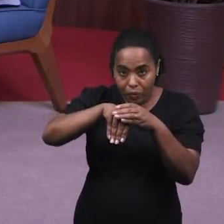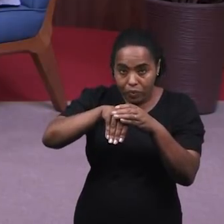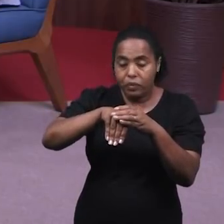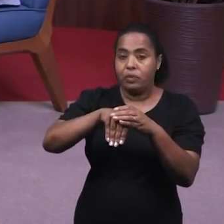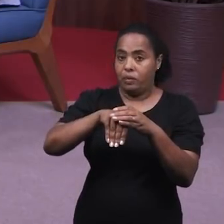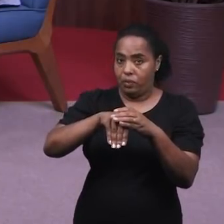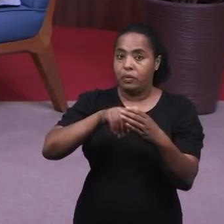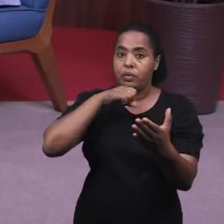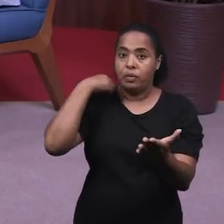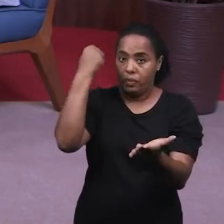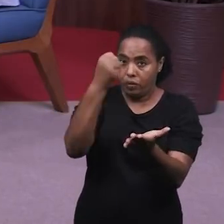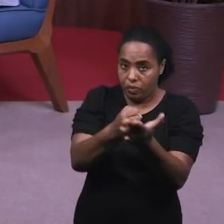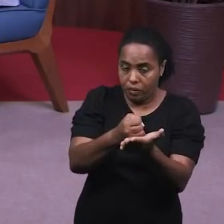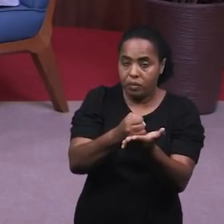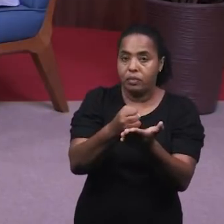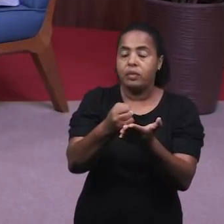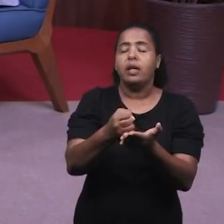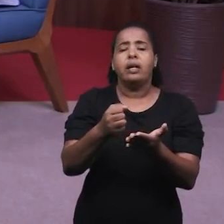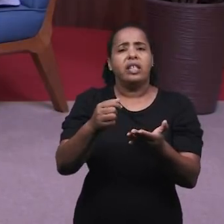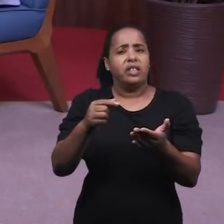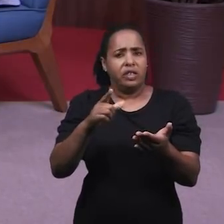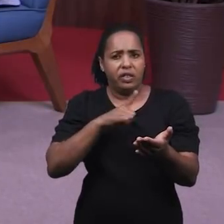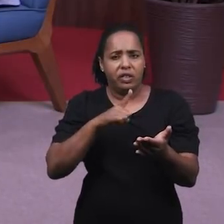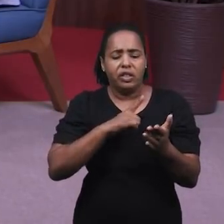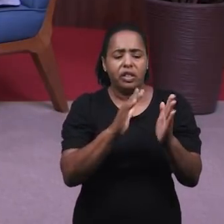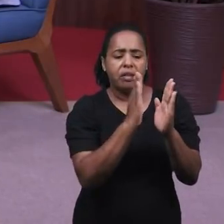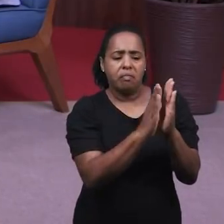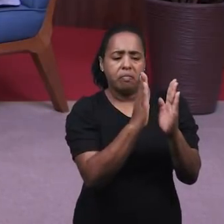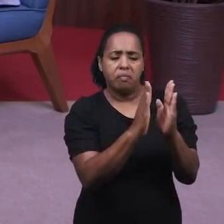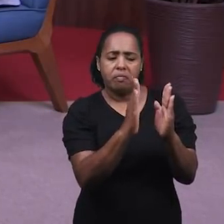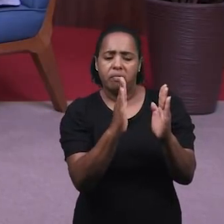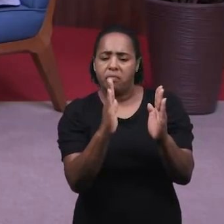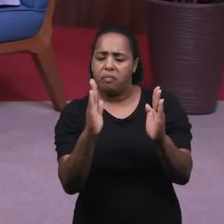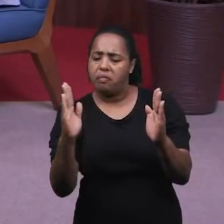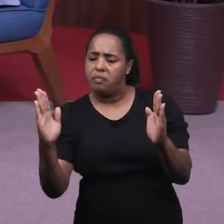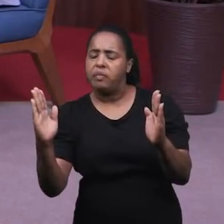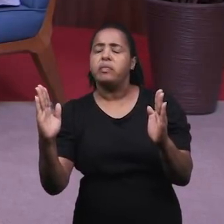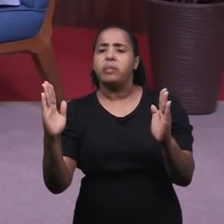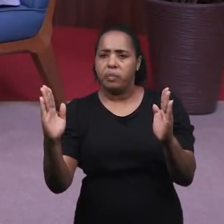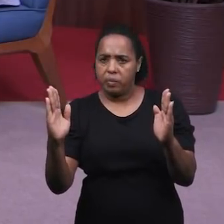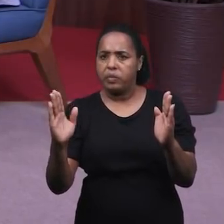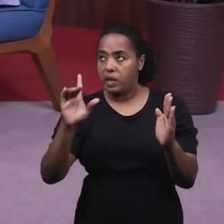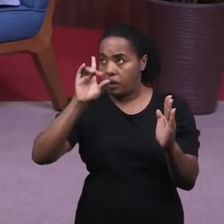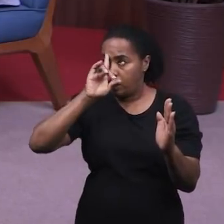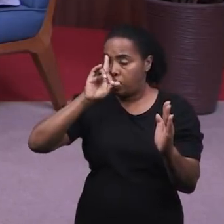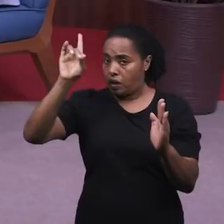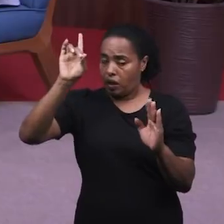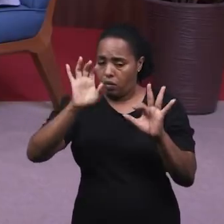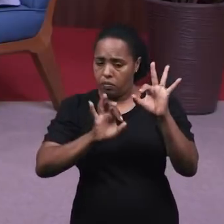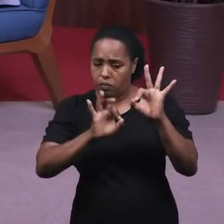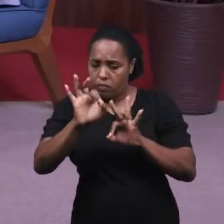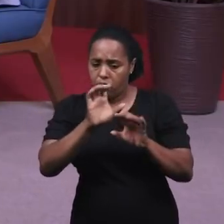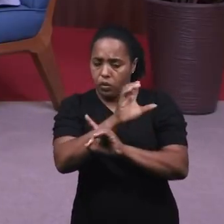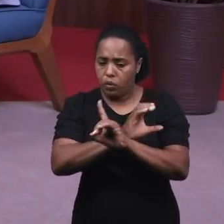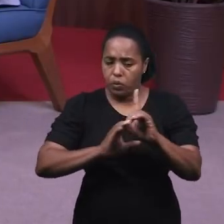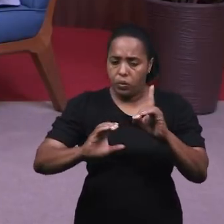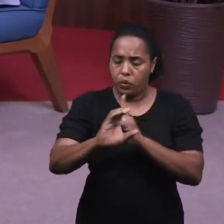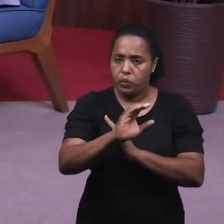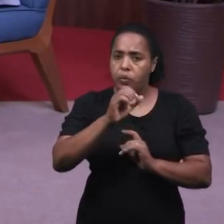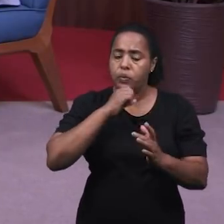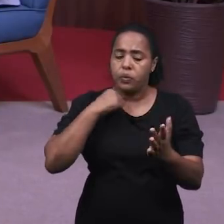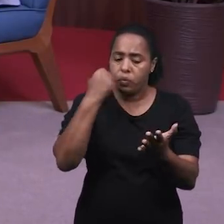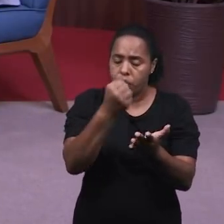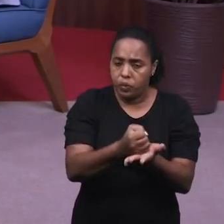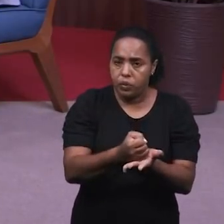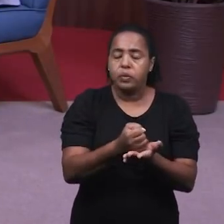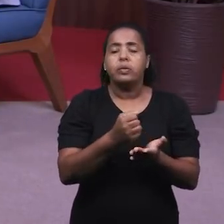Testamento. Havia etapas e procedimentos que foram estabelecidos por Deus no culto do Velho Testamento. A gente vai ler